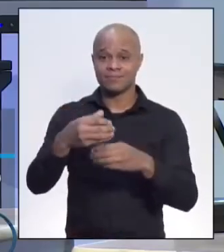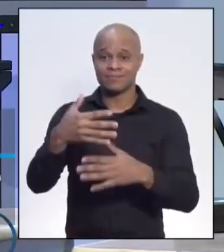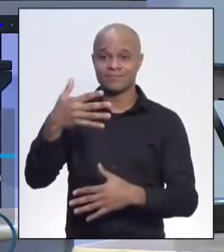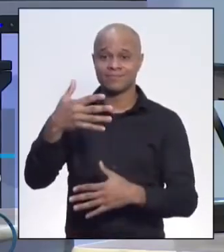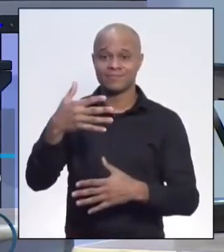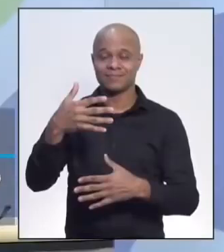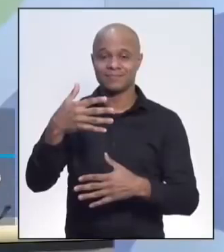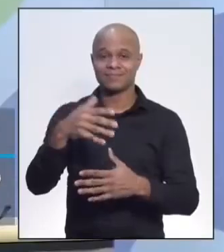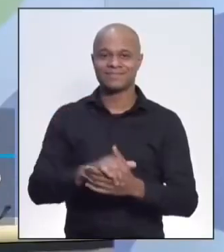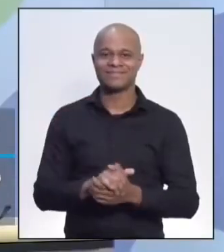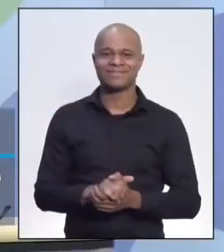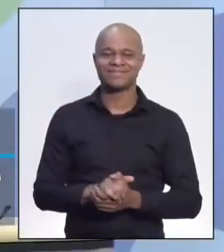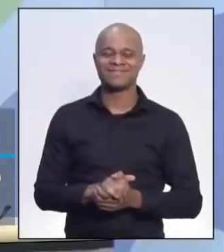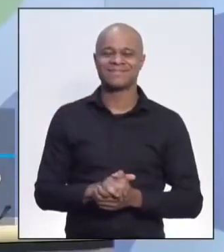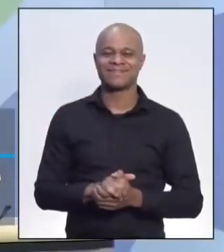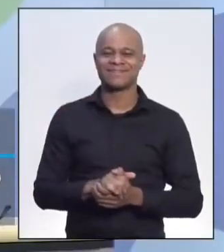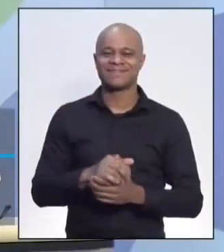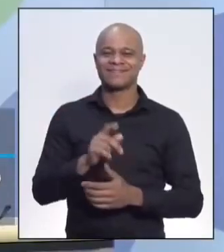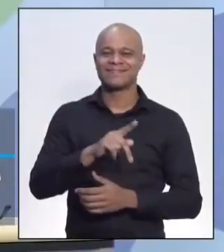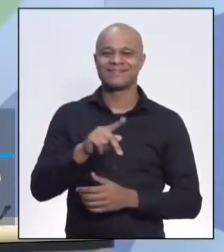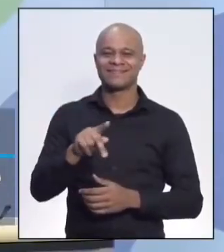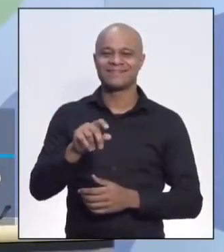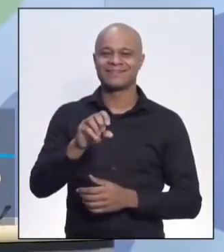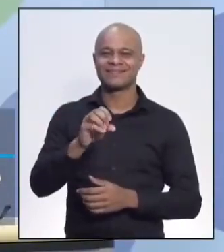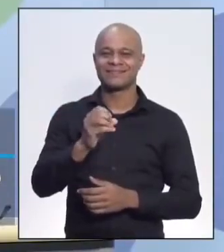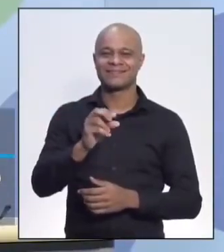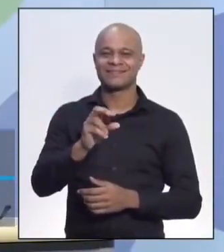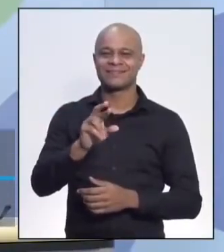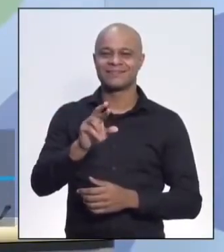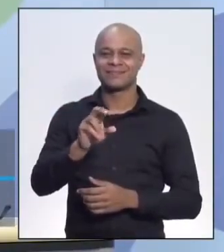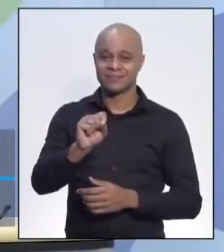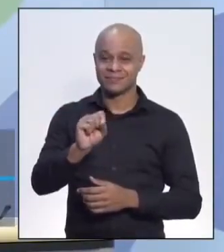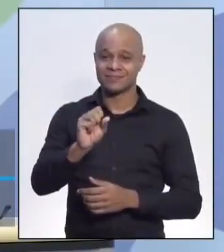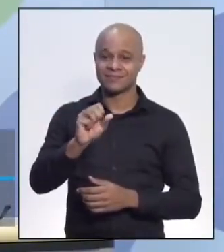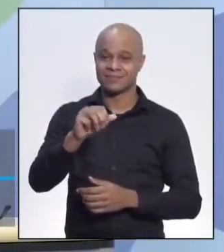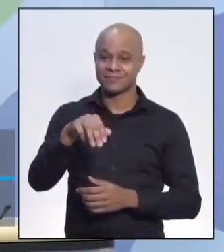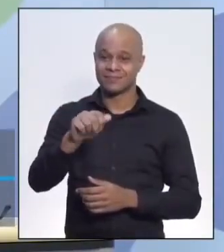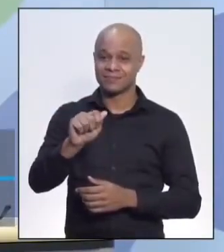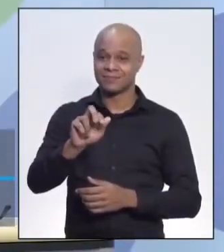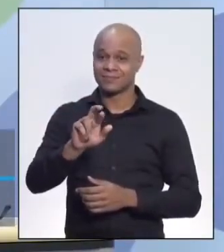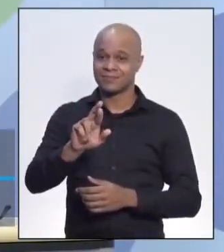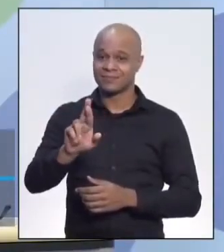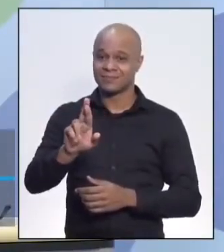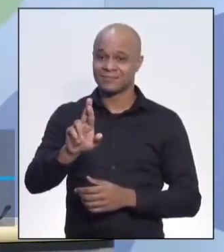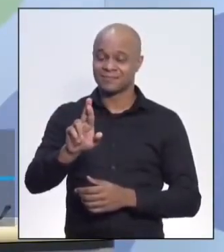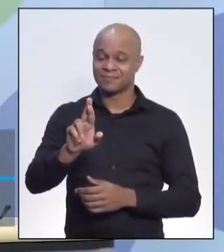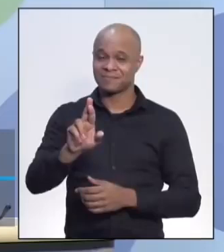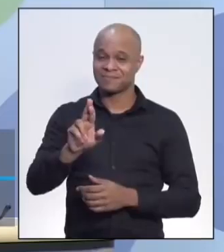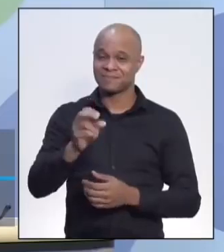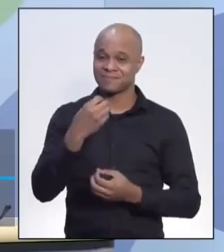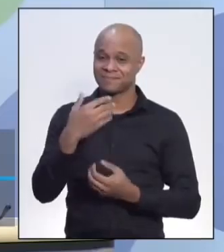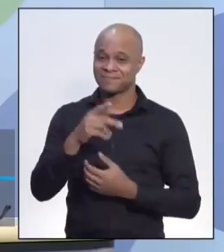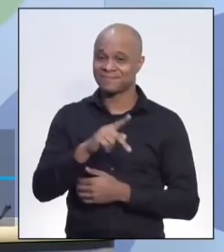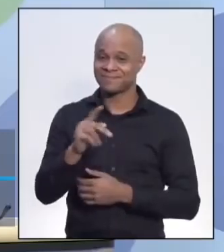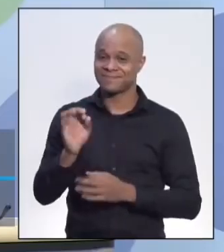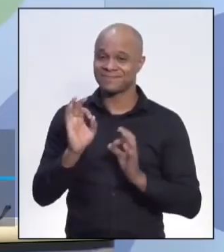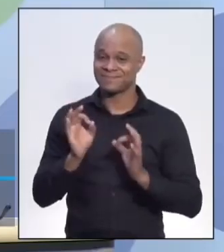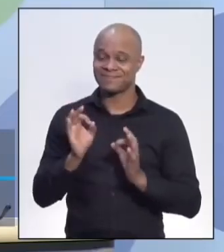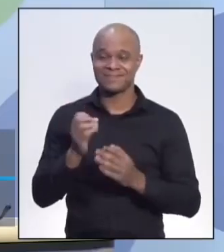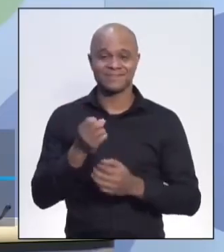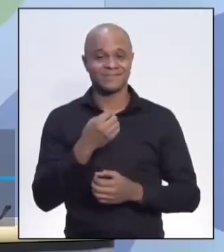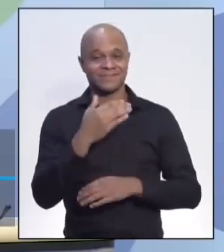professor Osmar. Tudo bem, professor? Tudo bem, Alessandra. Boa tarde a você. Boa tarde a todos que nos acompanham aqui pelo Centro de Mídias e Educação de São